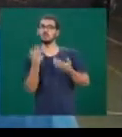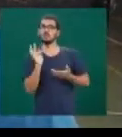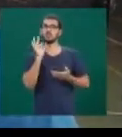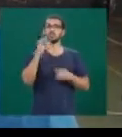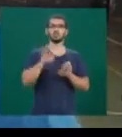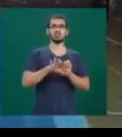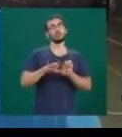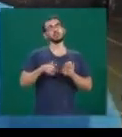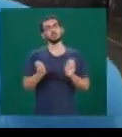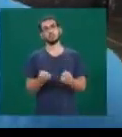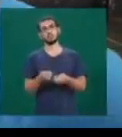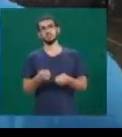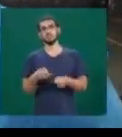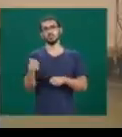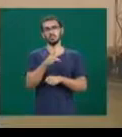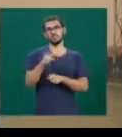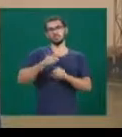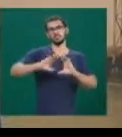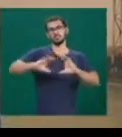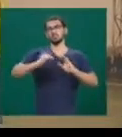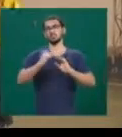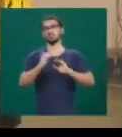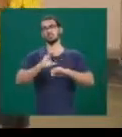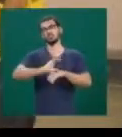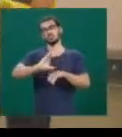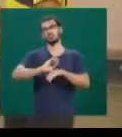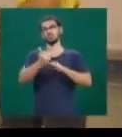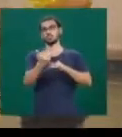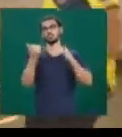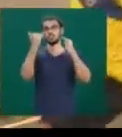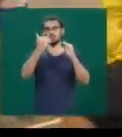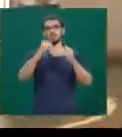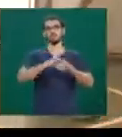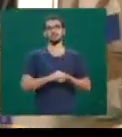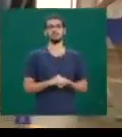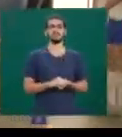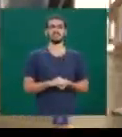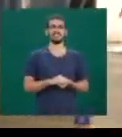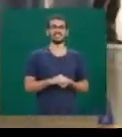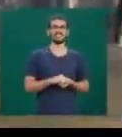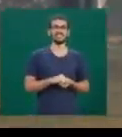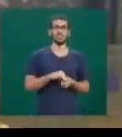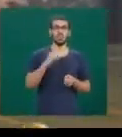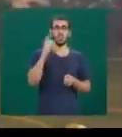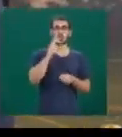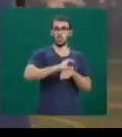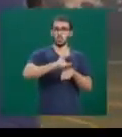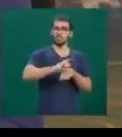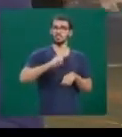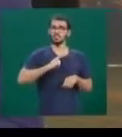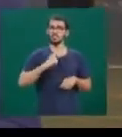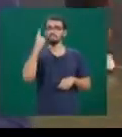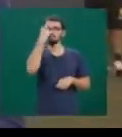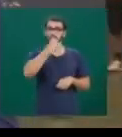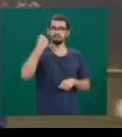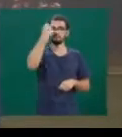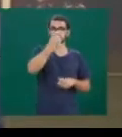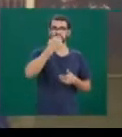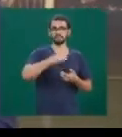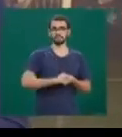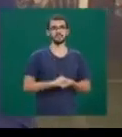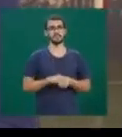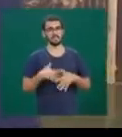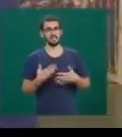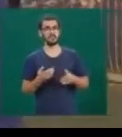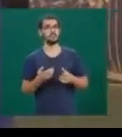que está ligado à área do futsal. O curso de extensão tem a duração total de 8 horas. Participam estudantes